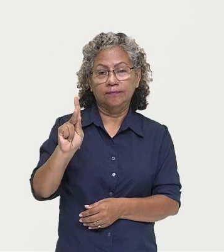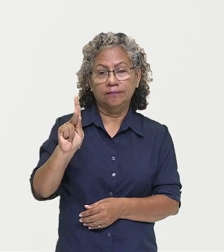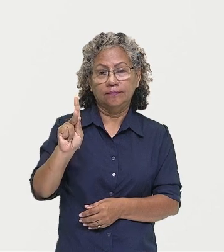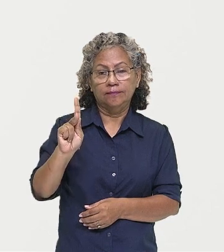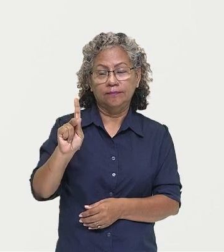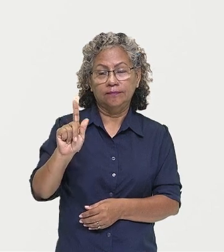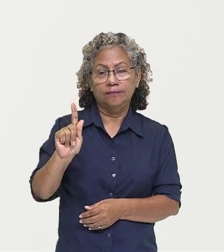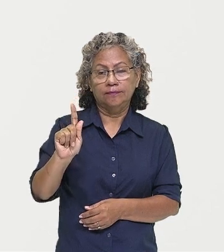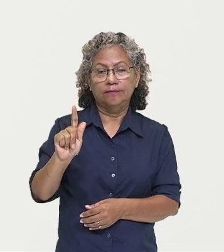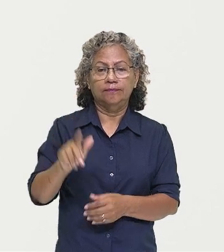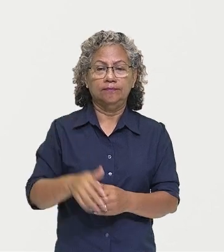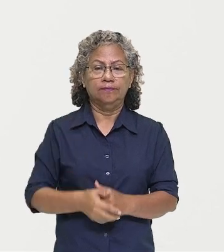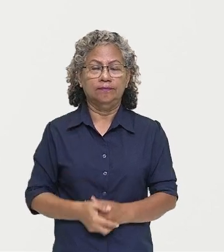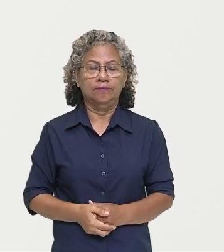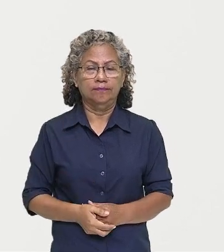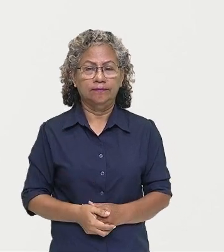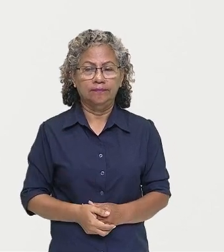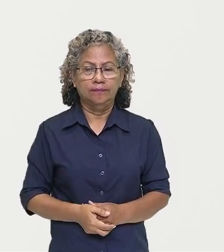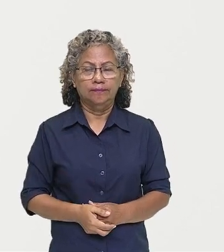quilogramas.